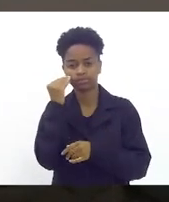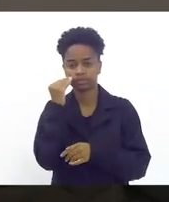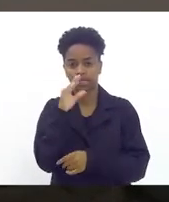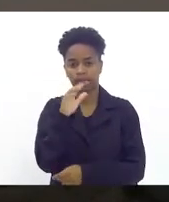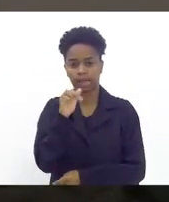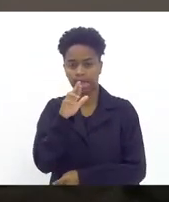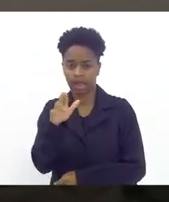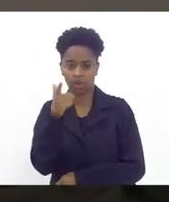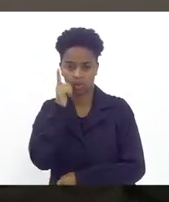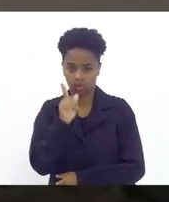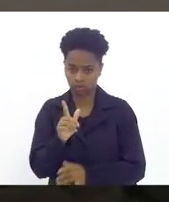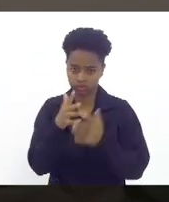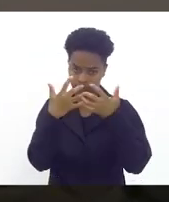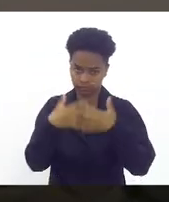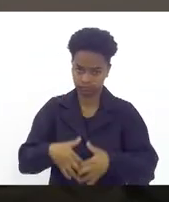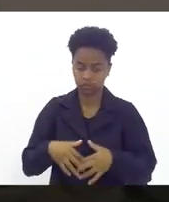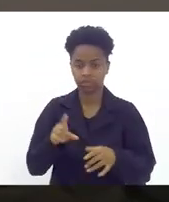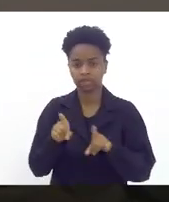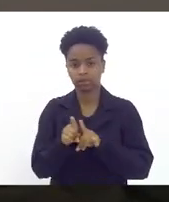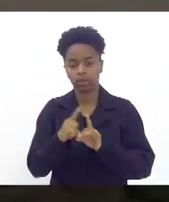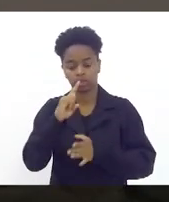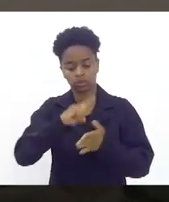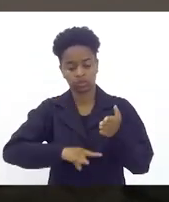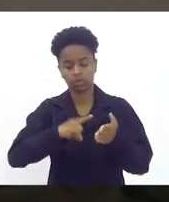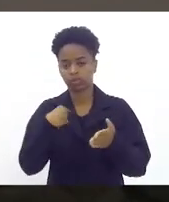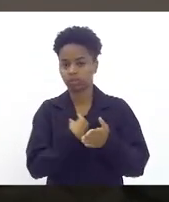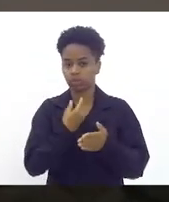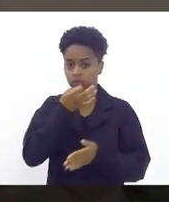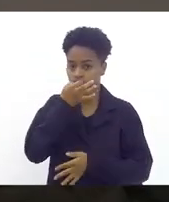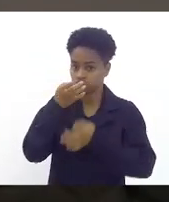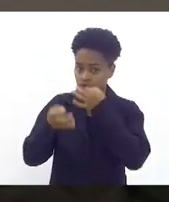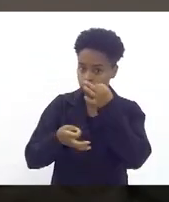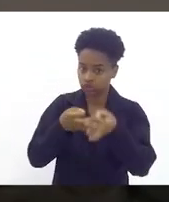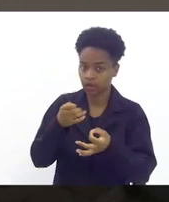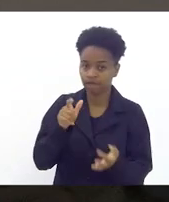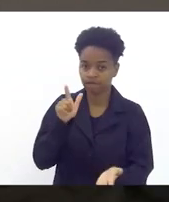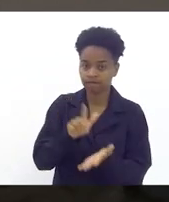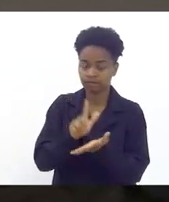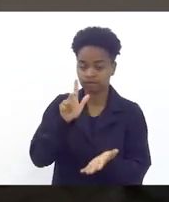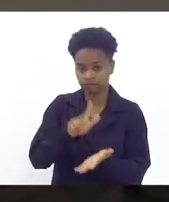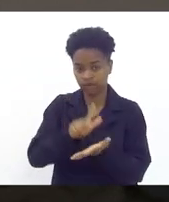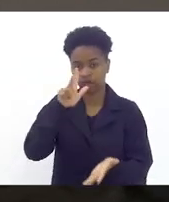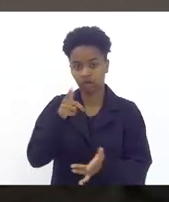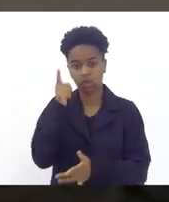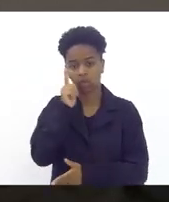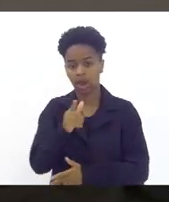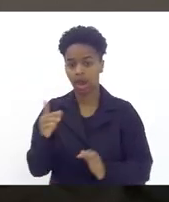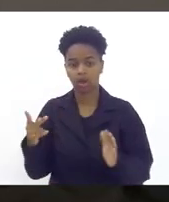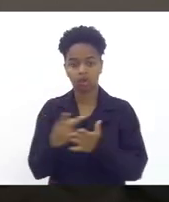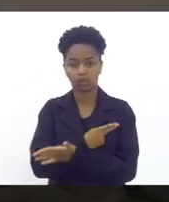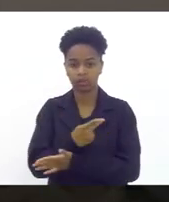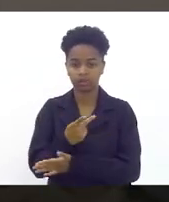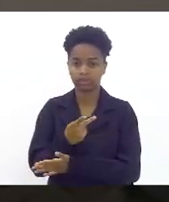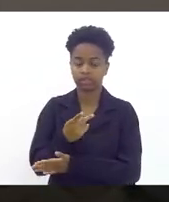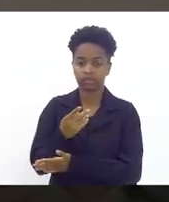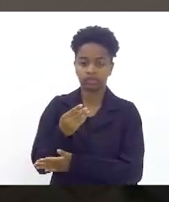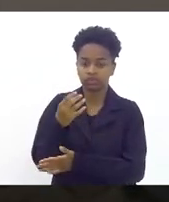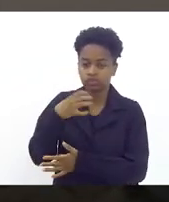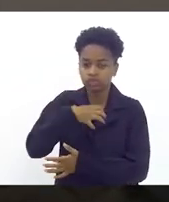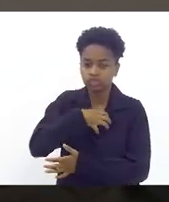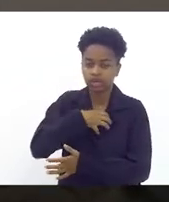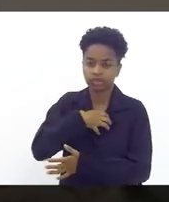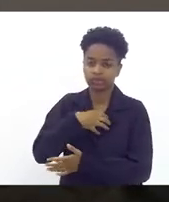a gente no documento sugeriu também que essa validação pudesse ser feita de forma mais capilarizada